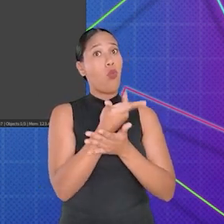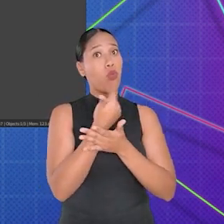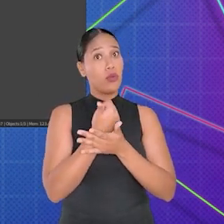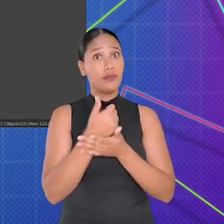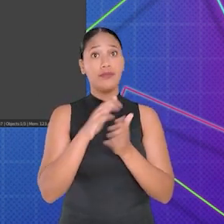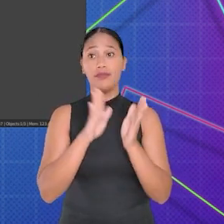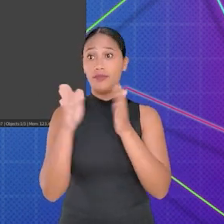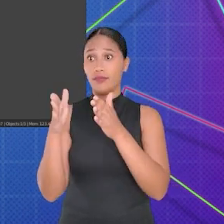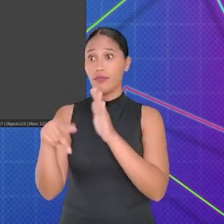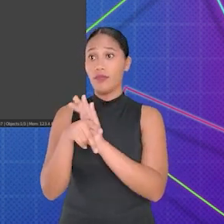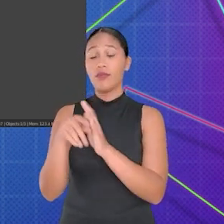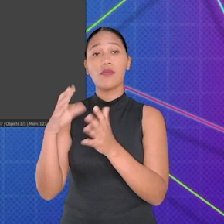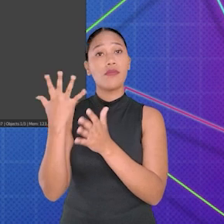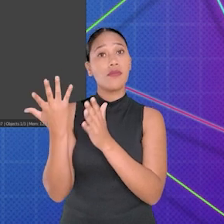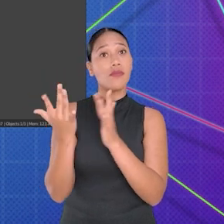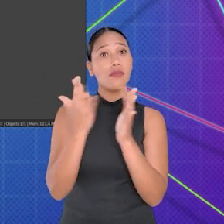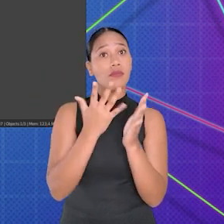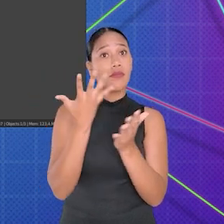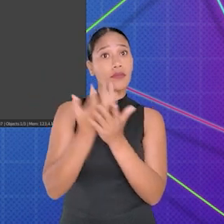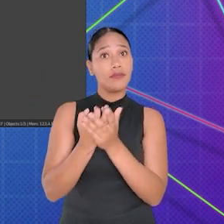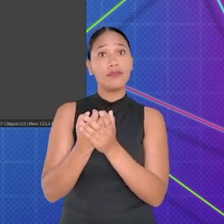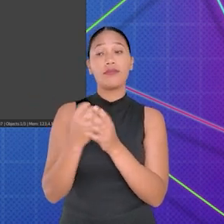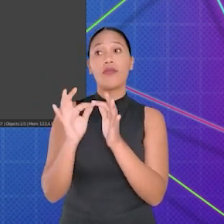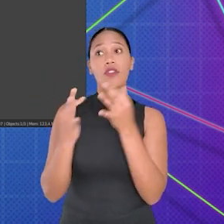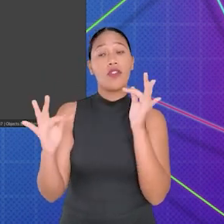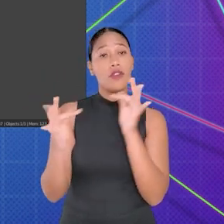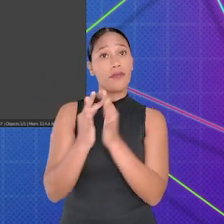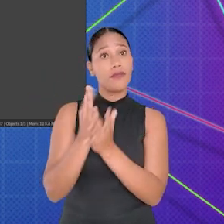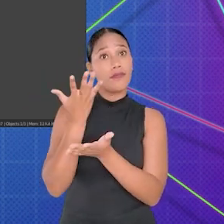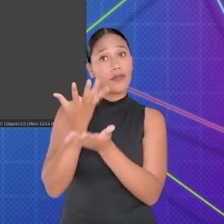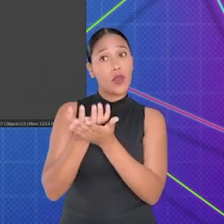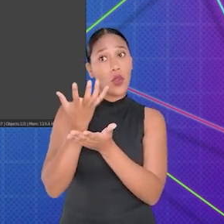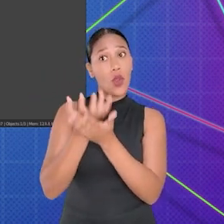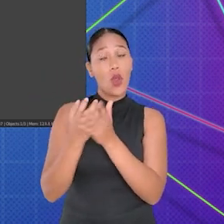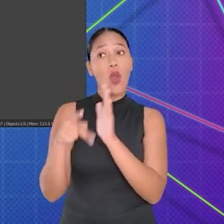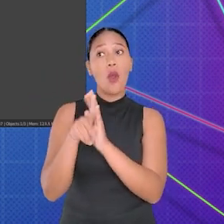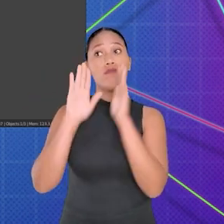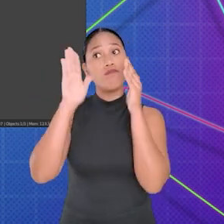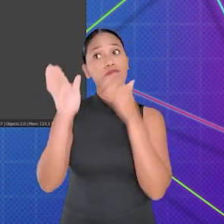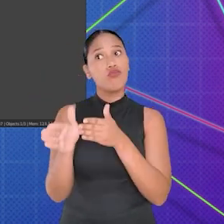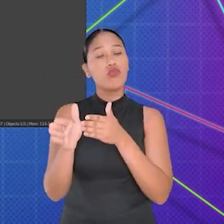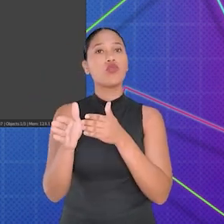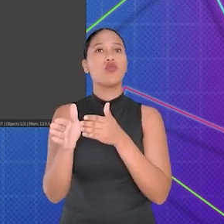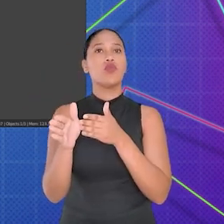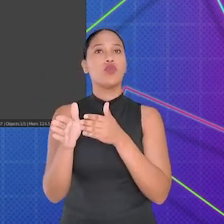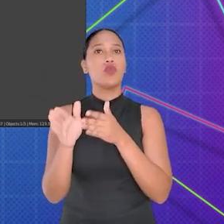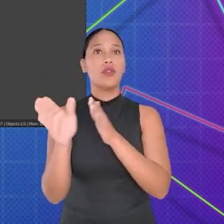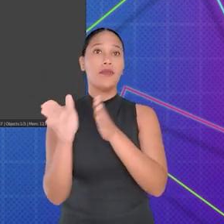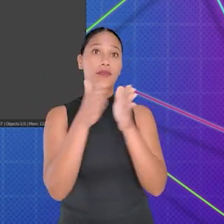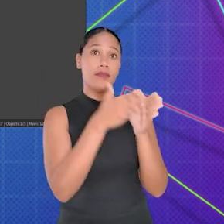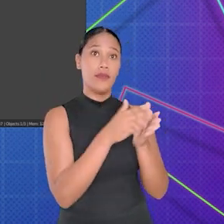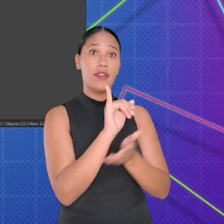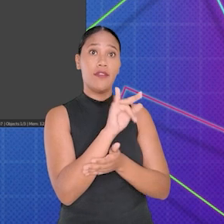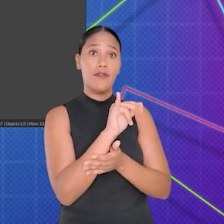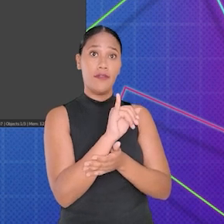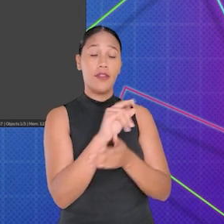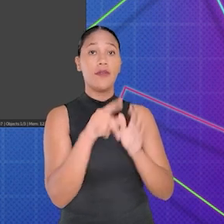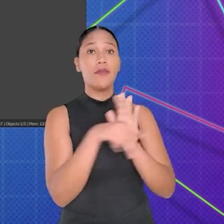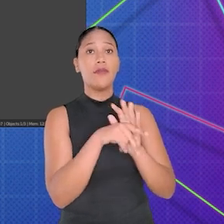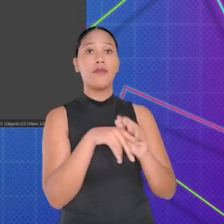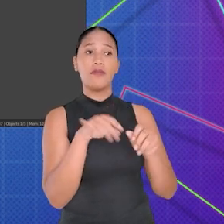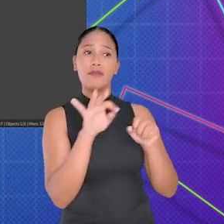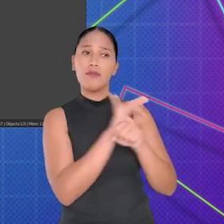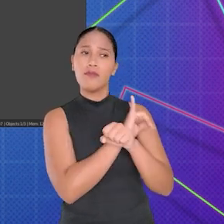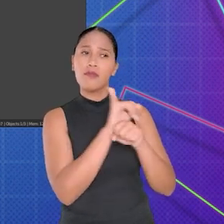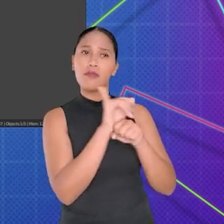renderização baseado em física, que simula como a luz interage com a superfície dos objetos. Já o Eevee é um mecanismo de renderização em tempo